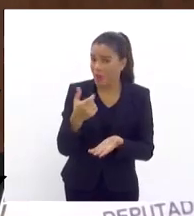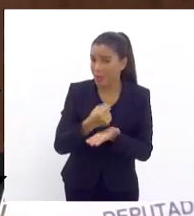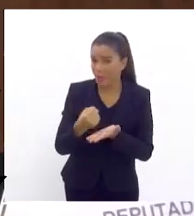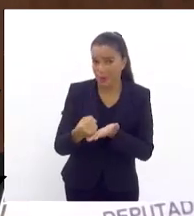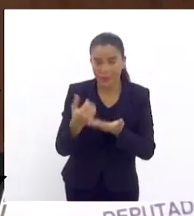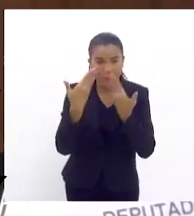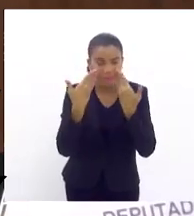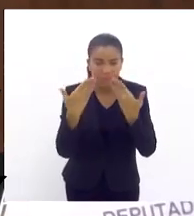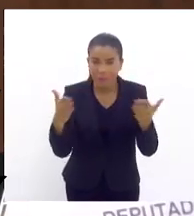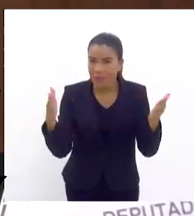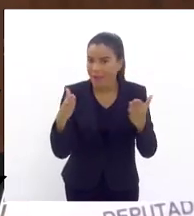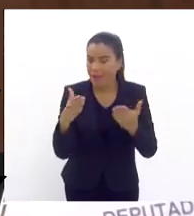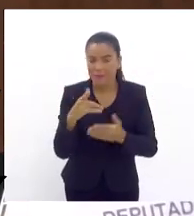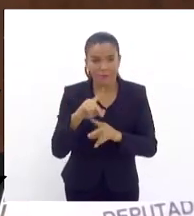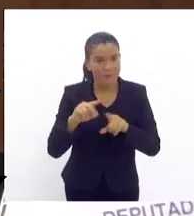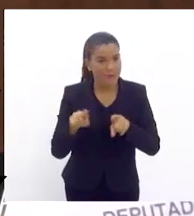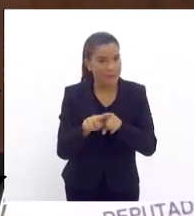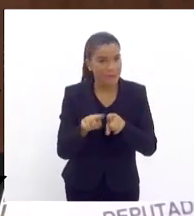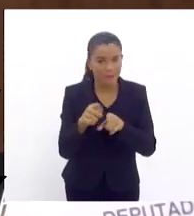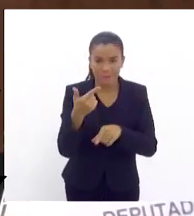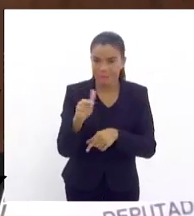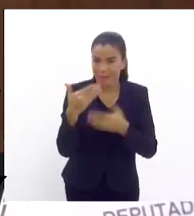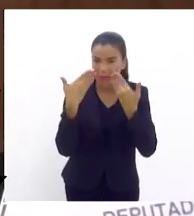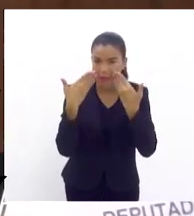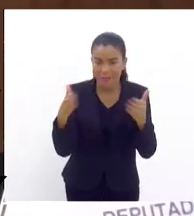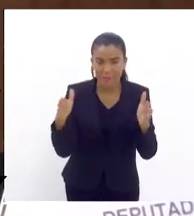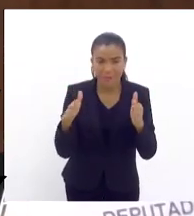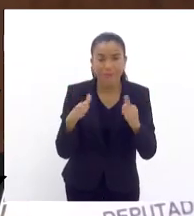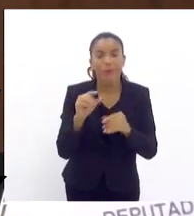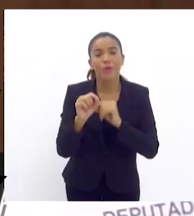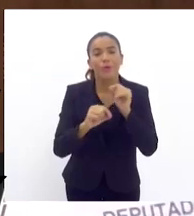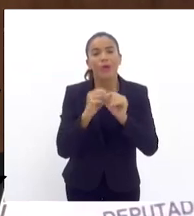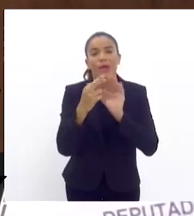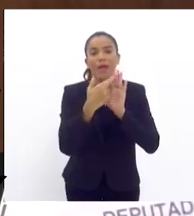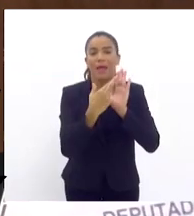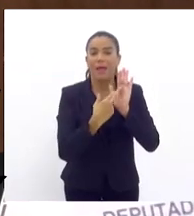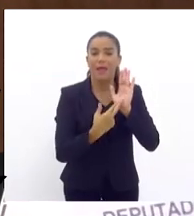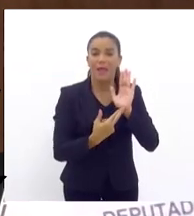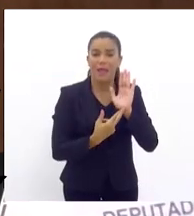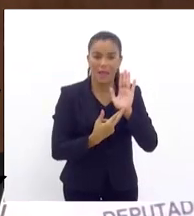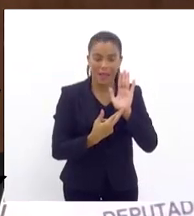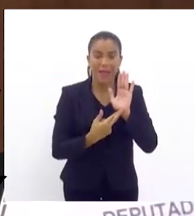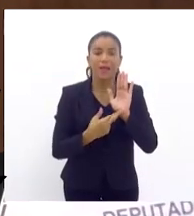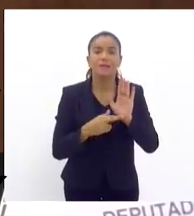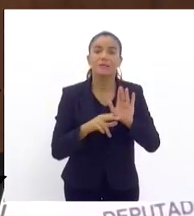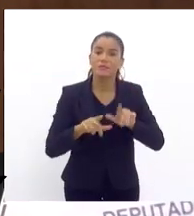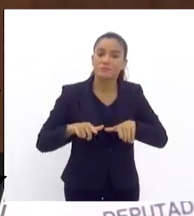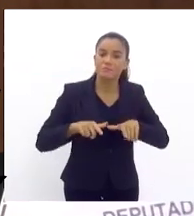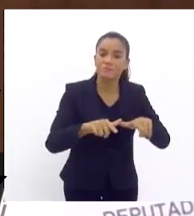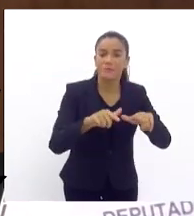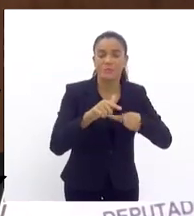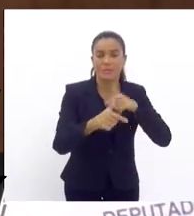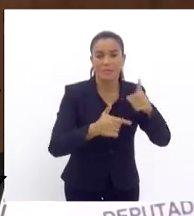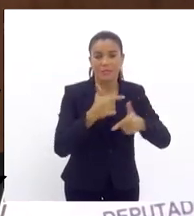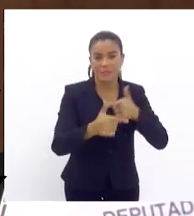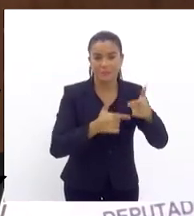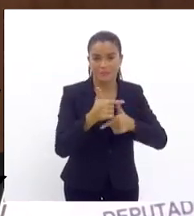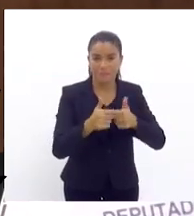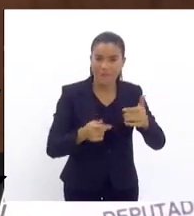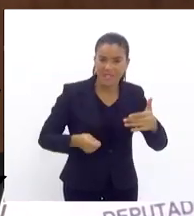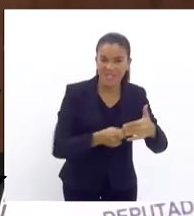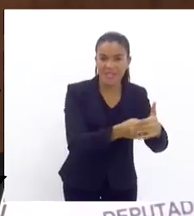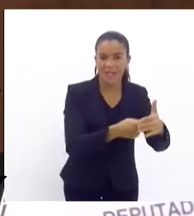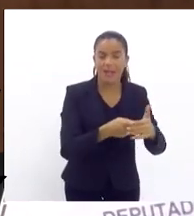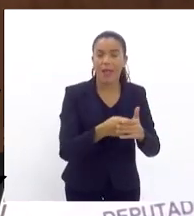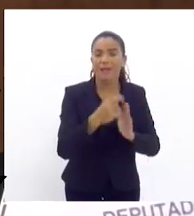público. Não está público também essas regras de prestação de serviço implicando a tarifa social,